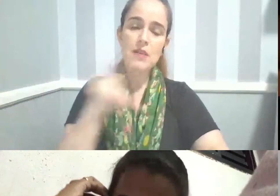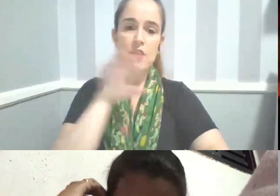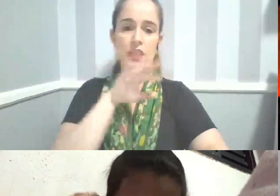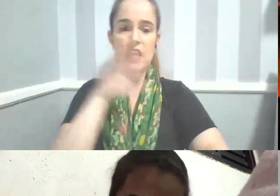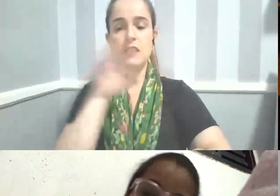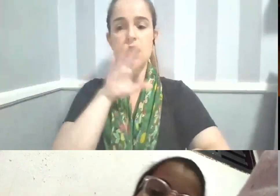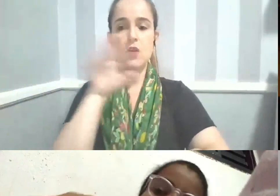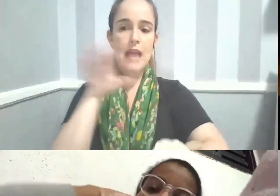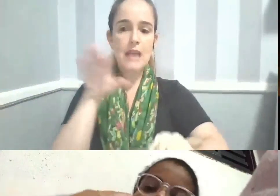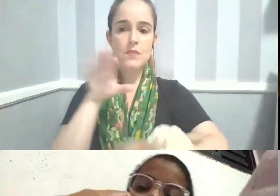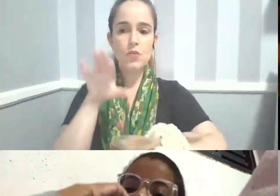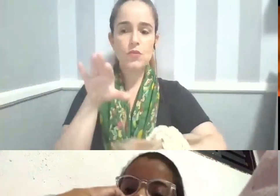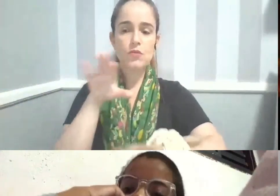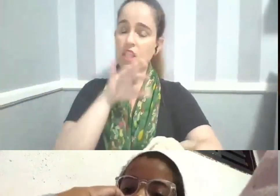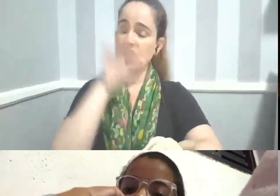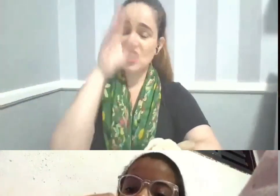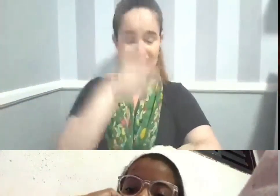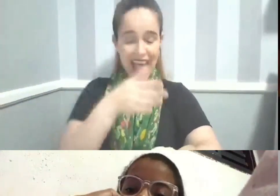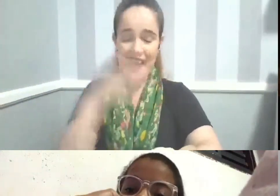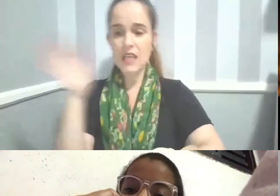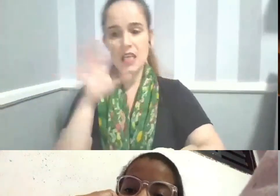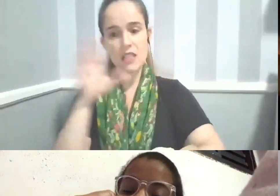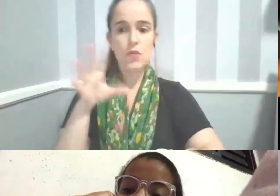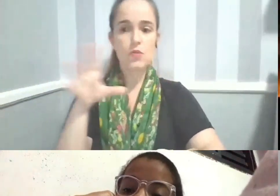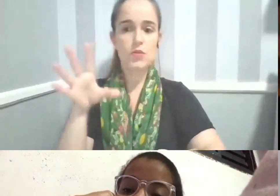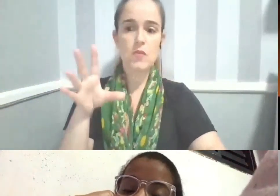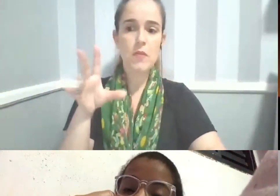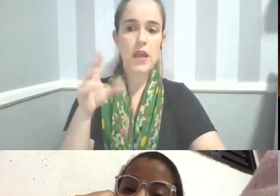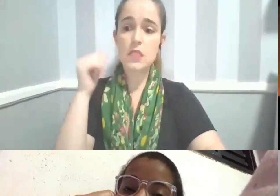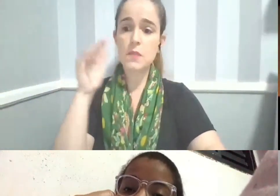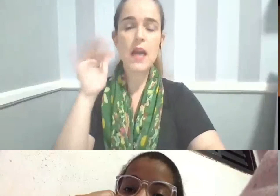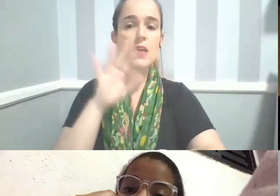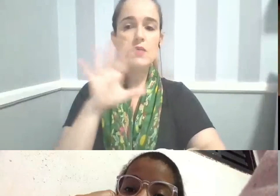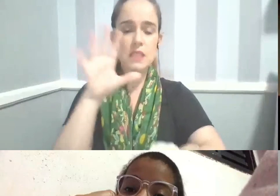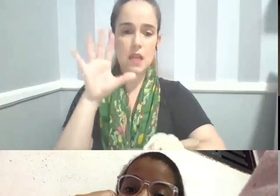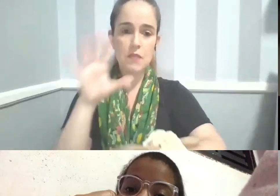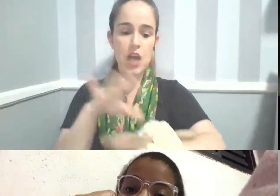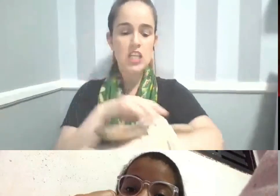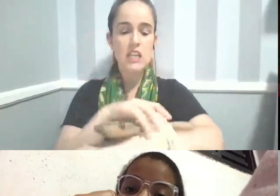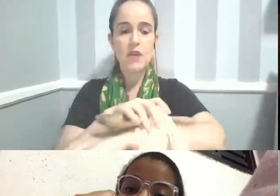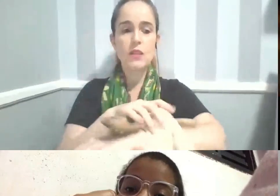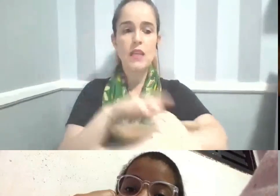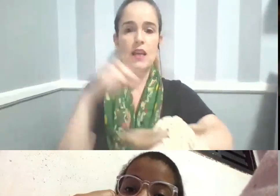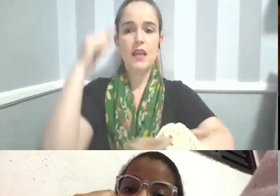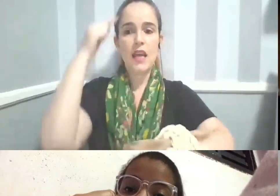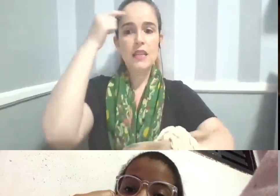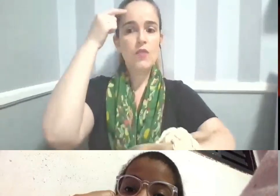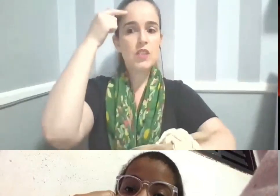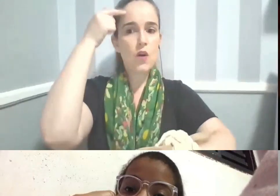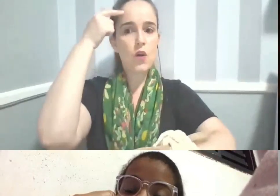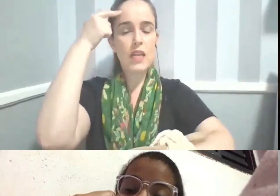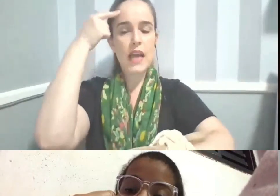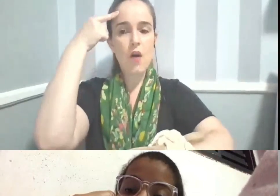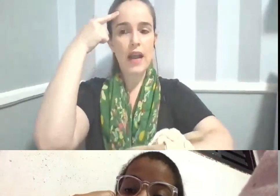Quando a gente sabe que a gente vai ficar de 5 a 10 minutos, de 10 a 15 minutos, mais ou menos, esperando ver se aquela hemorragia ali vai conter.